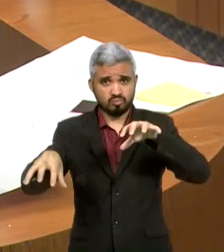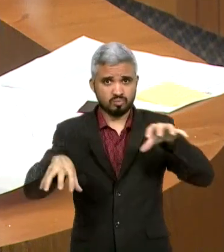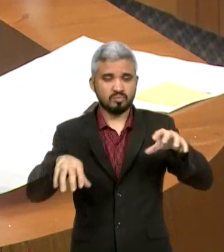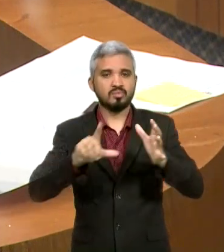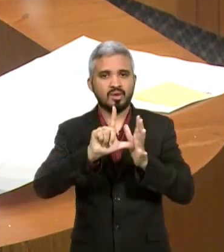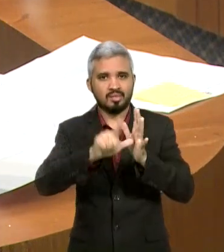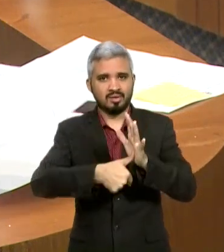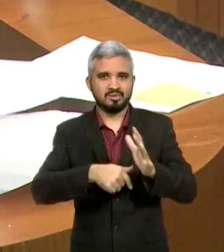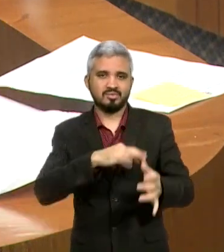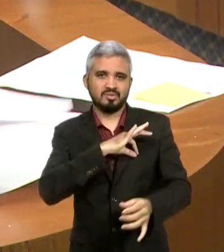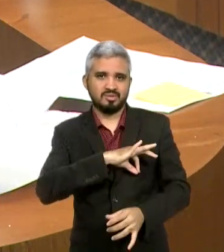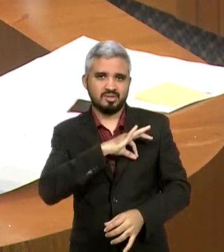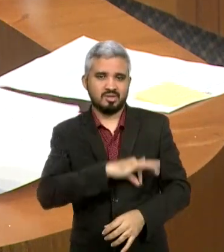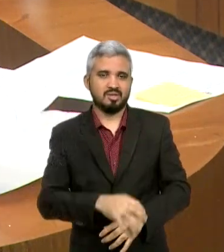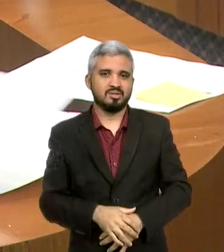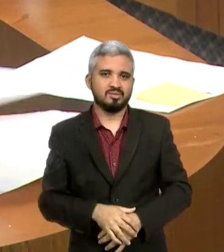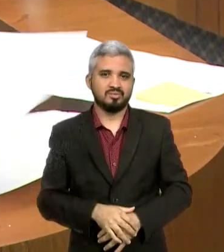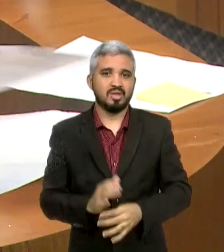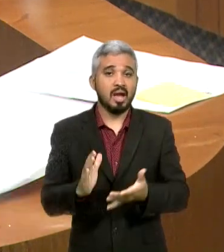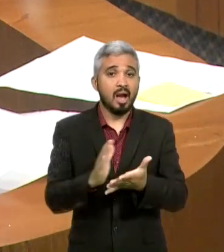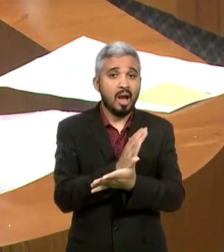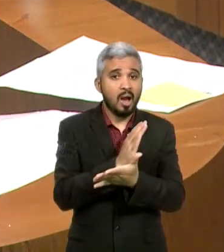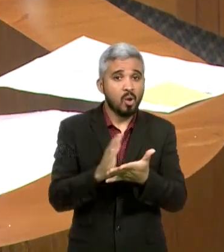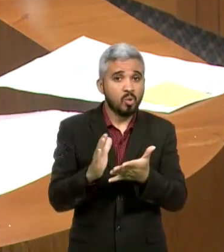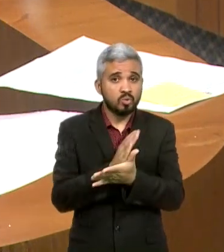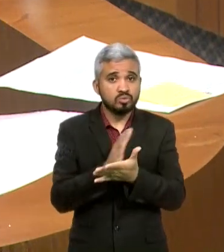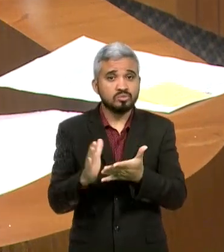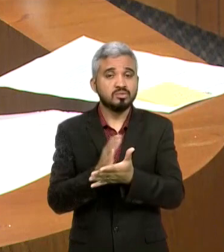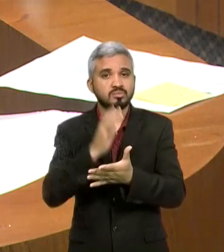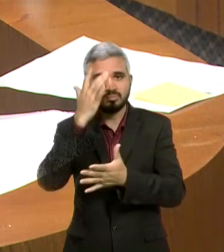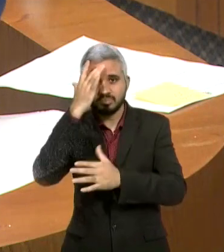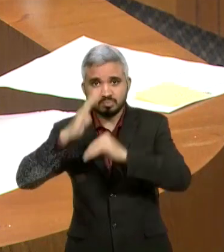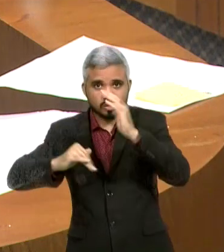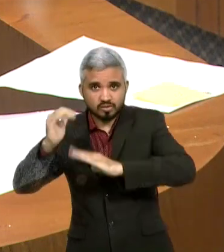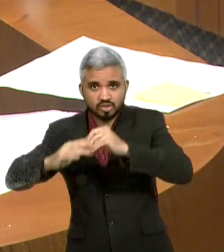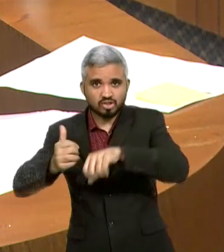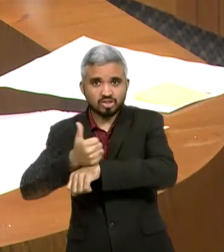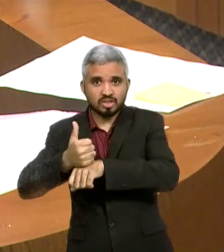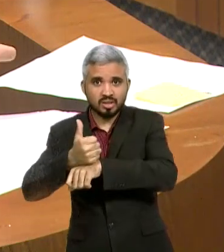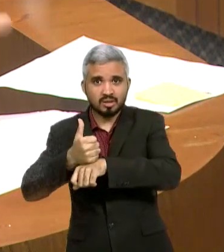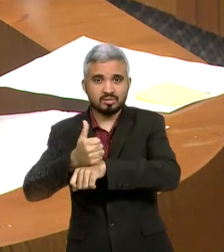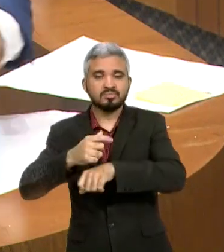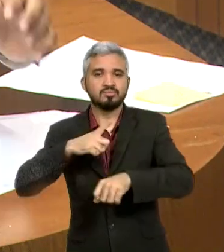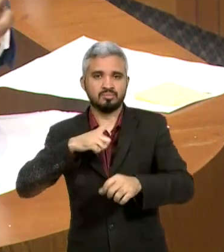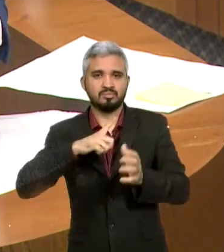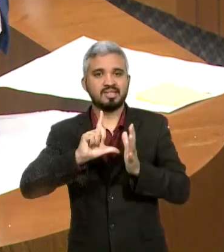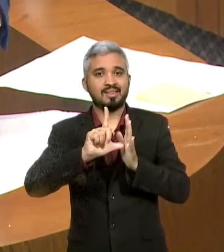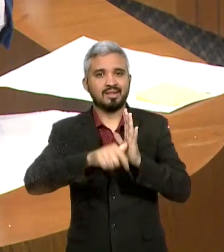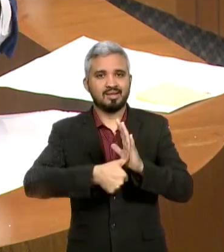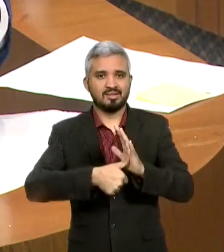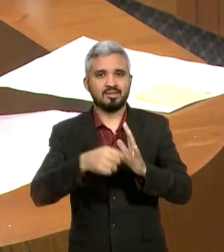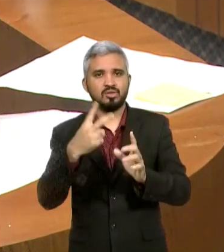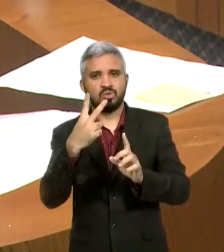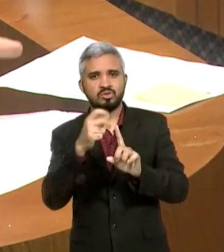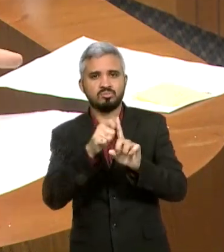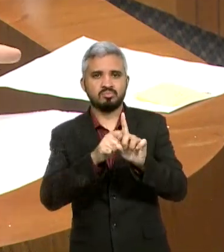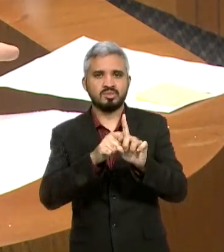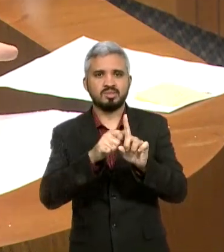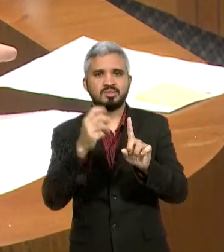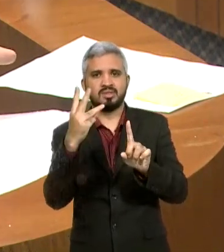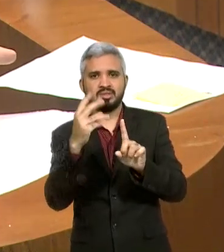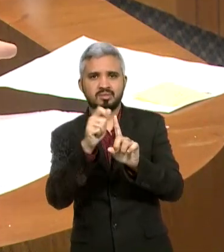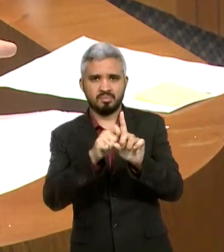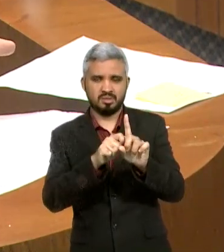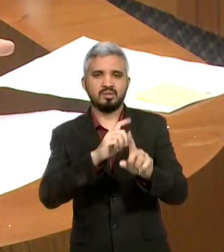de que alguns cargos estão com salários atrasados até 2, 3 meses. Já estou em contato com o Governo do Estado, tentei falar ontem